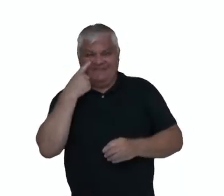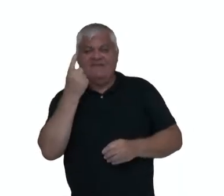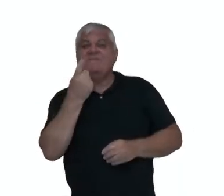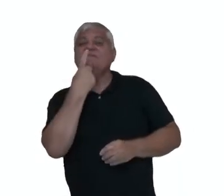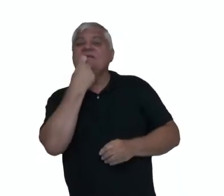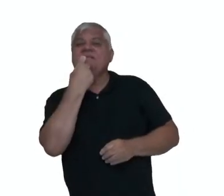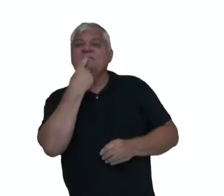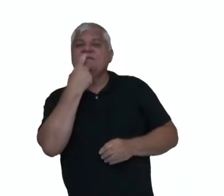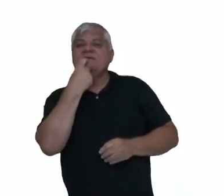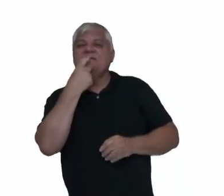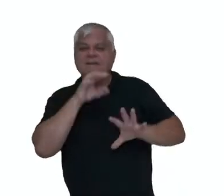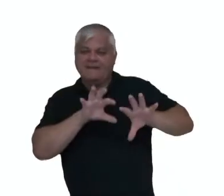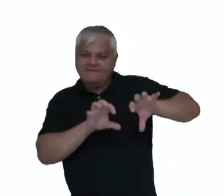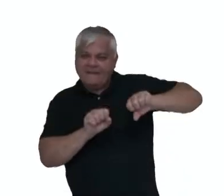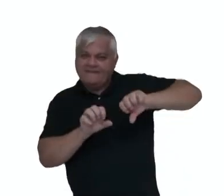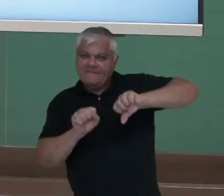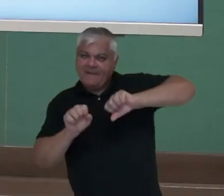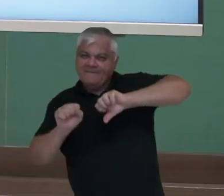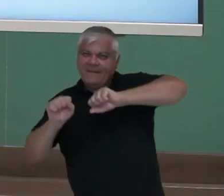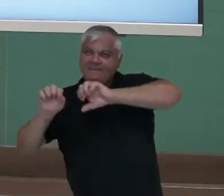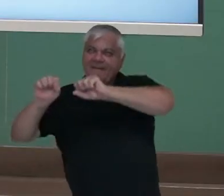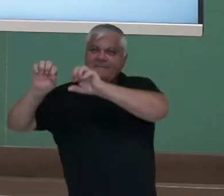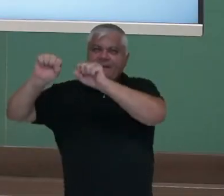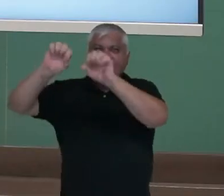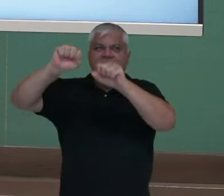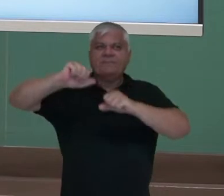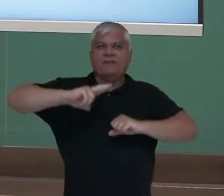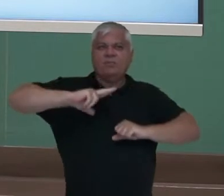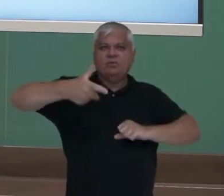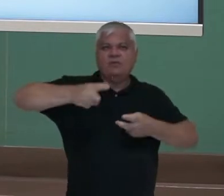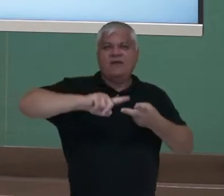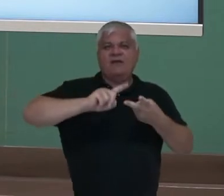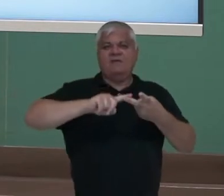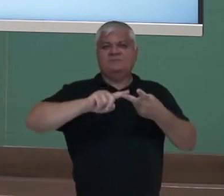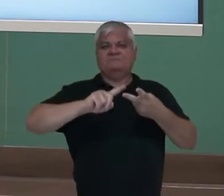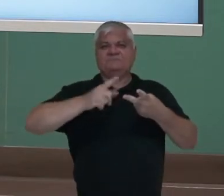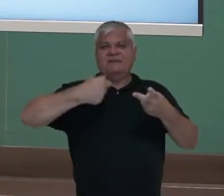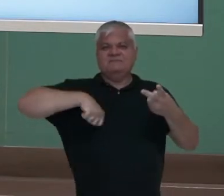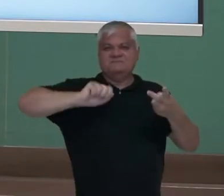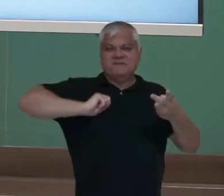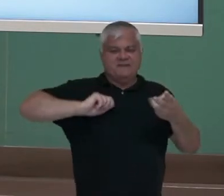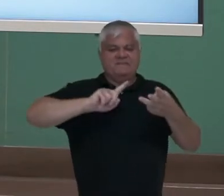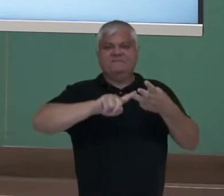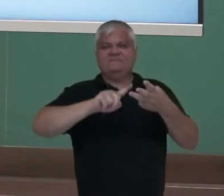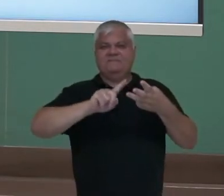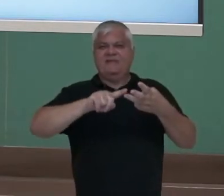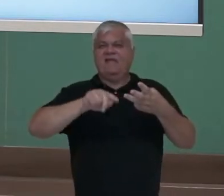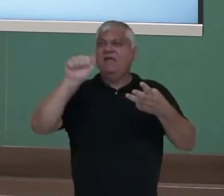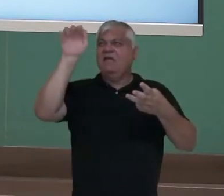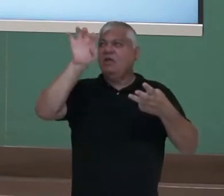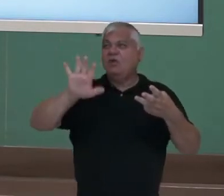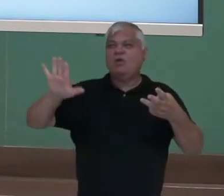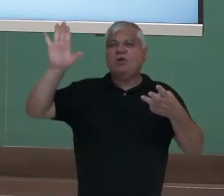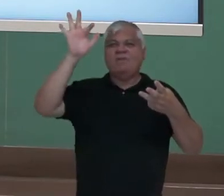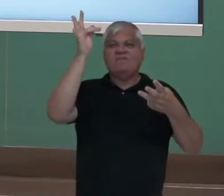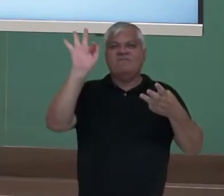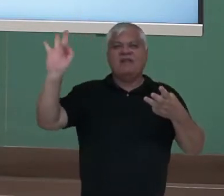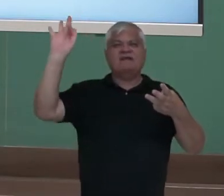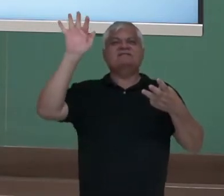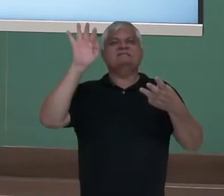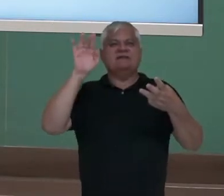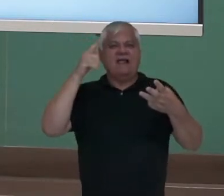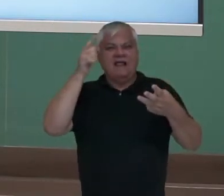toda a região da Península Ibérica, aqui está Portugal, aqui está Espanha, a Europa, né, ocidental, França, né,